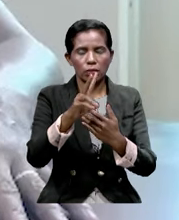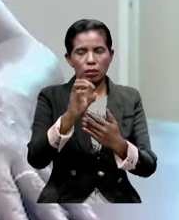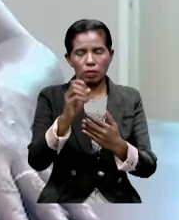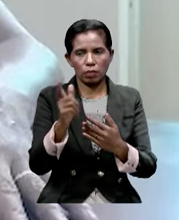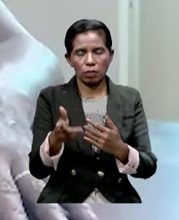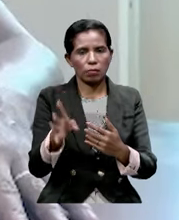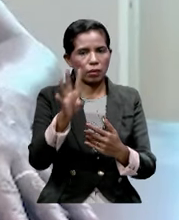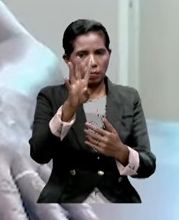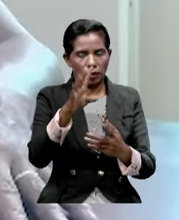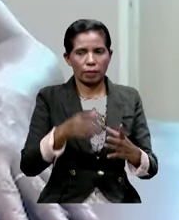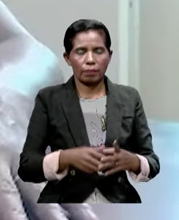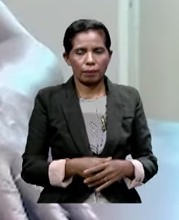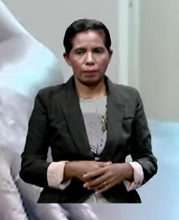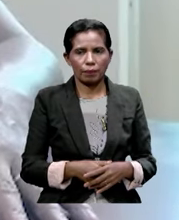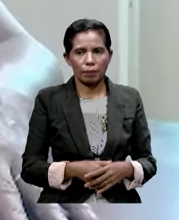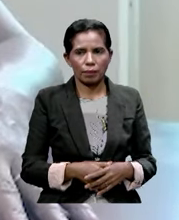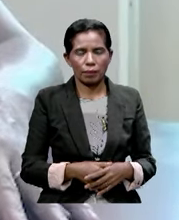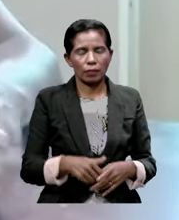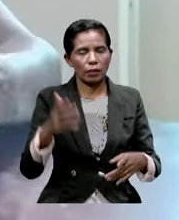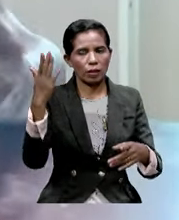março 2024. Iha